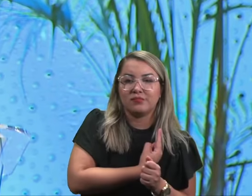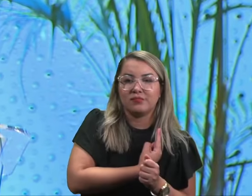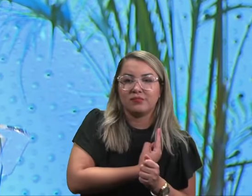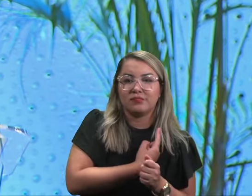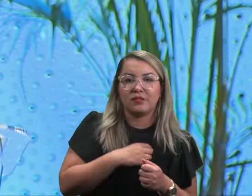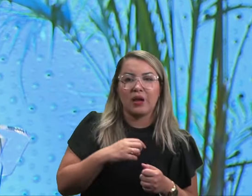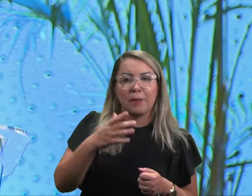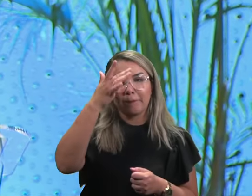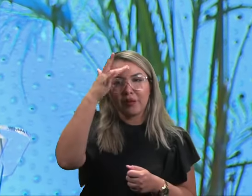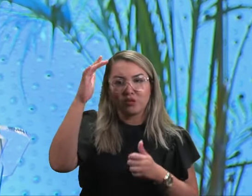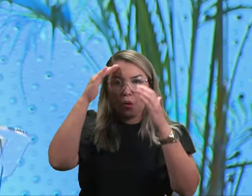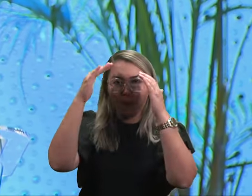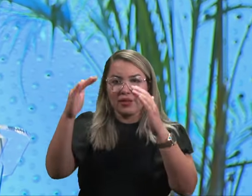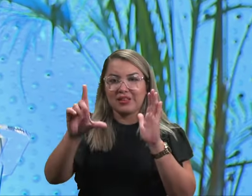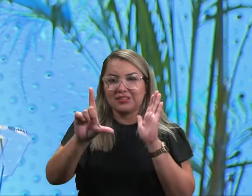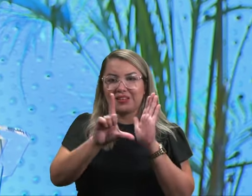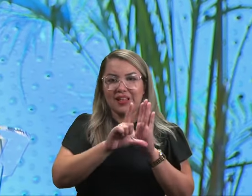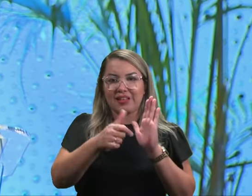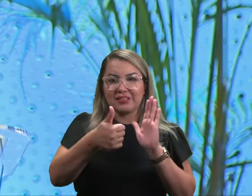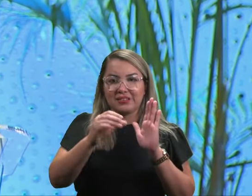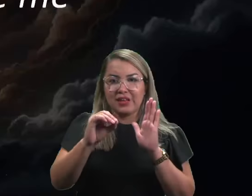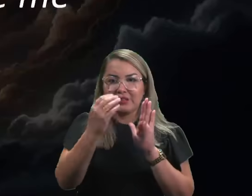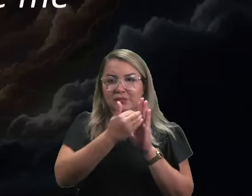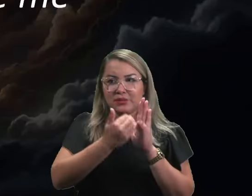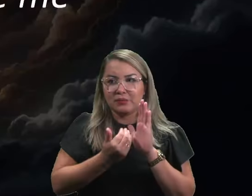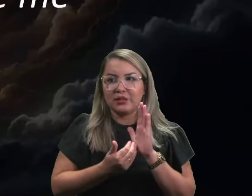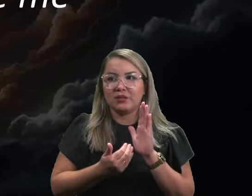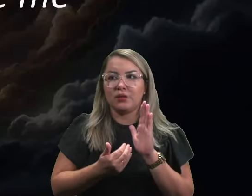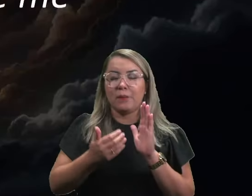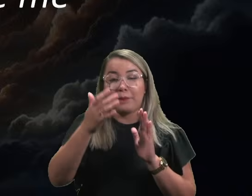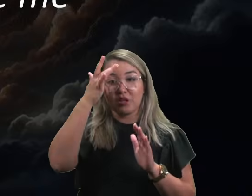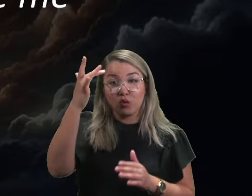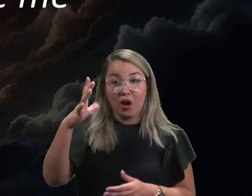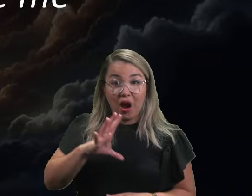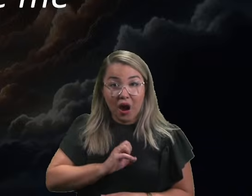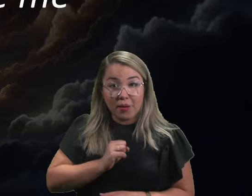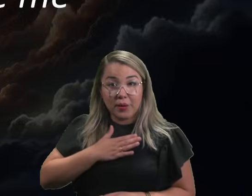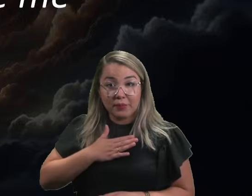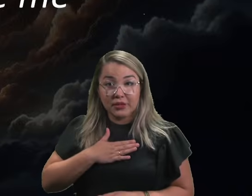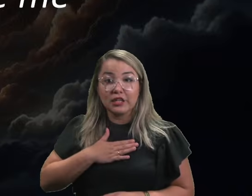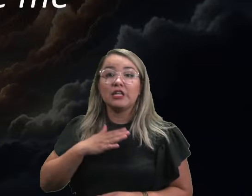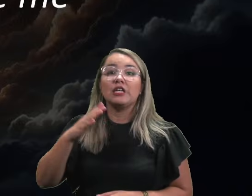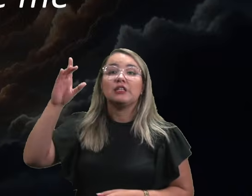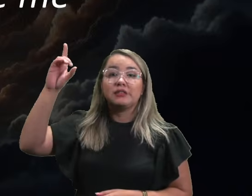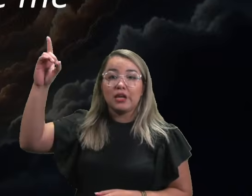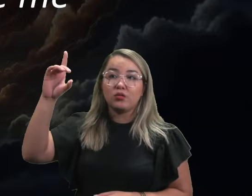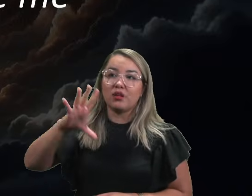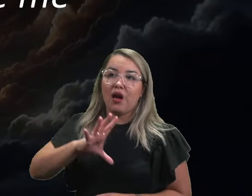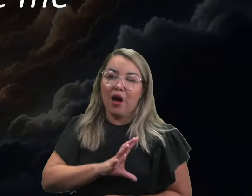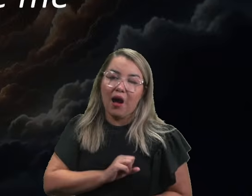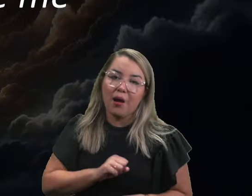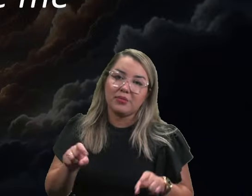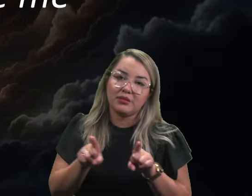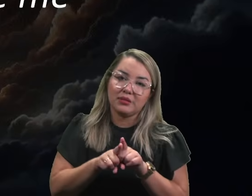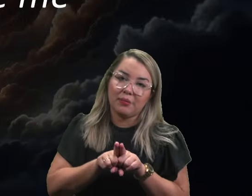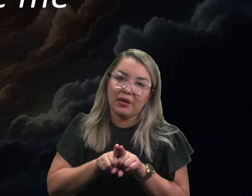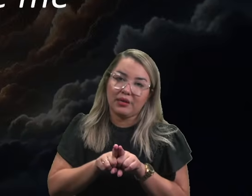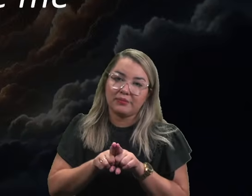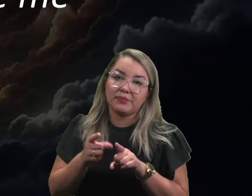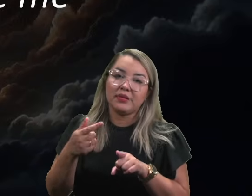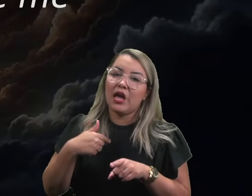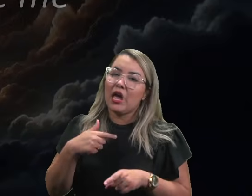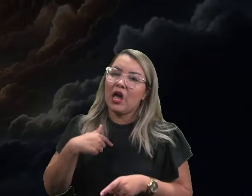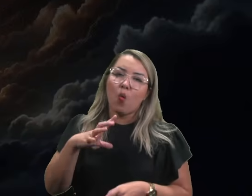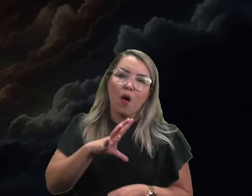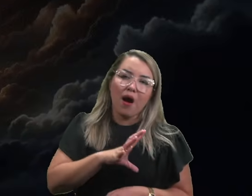meus mandamentos e os guarda é este que me ama, e aquele que me ama será amado por meu Pai, e eu também o amarei e me manifestarei